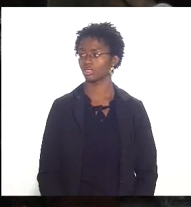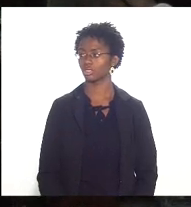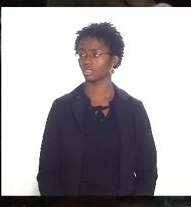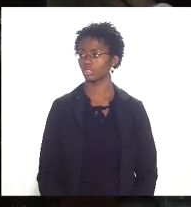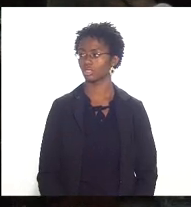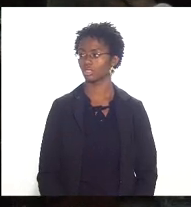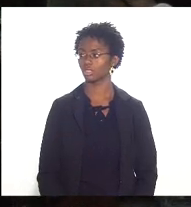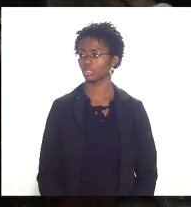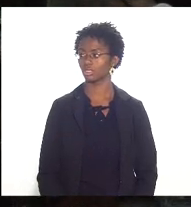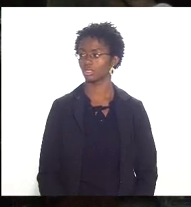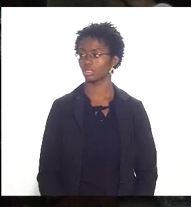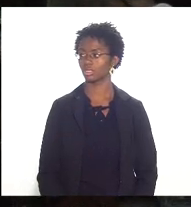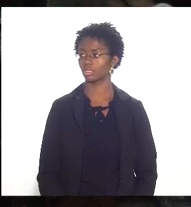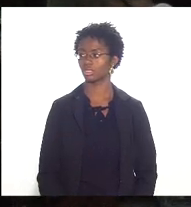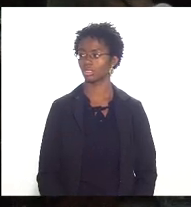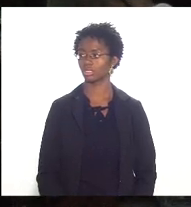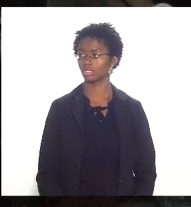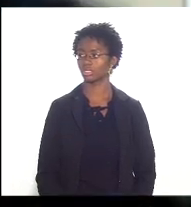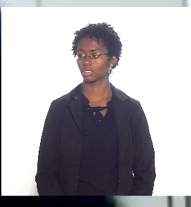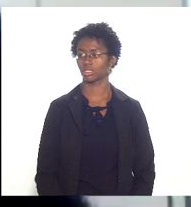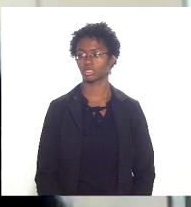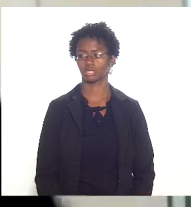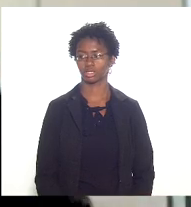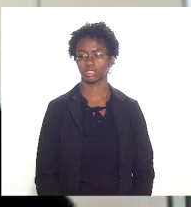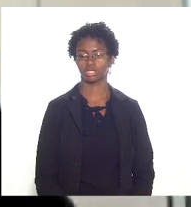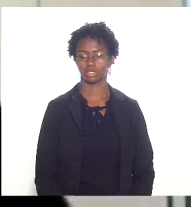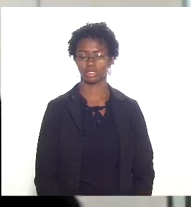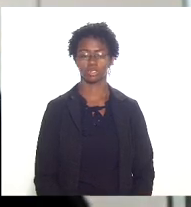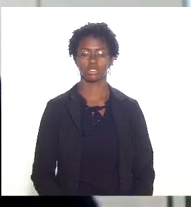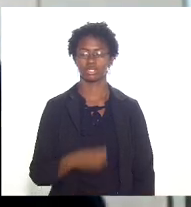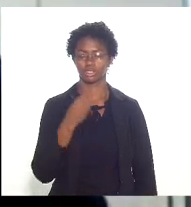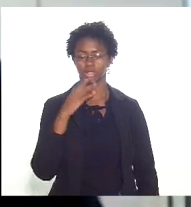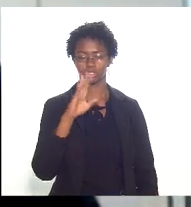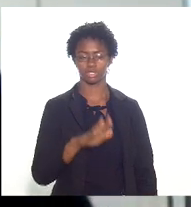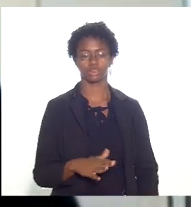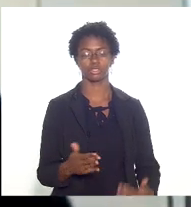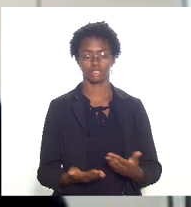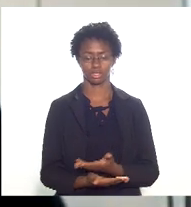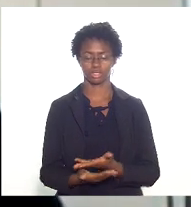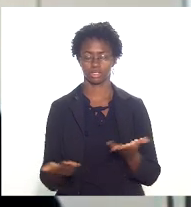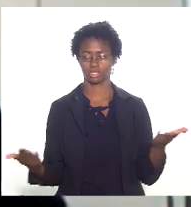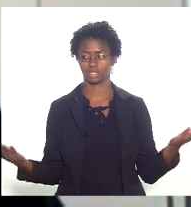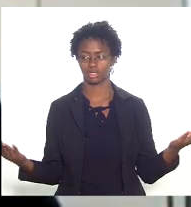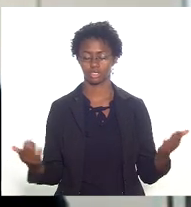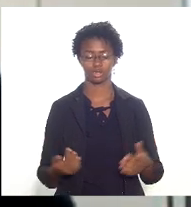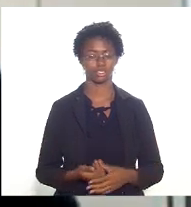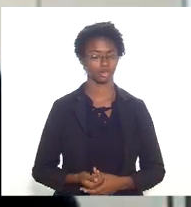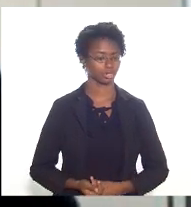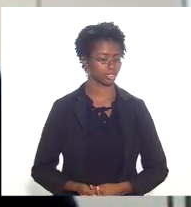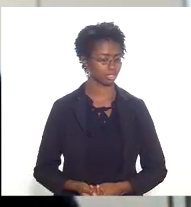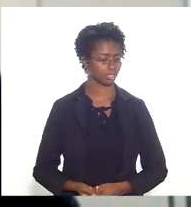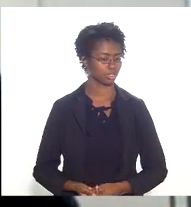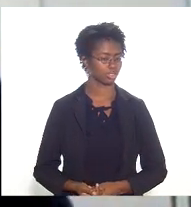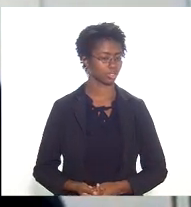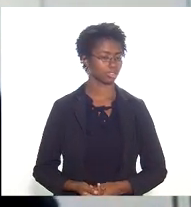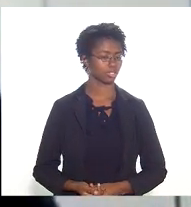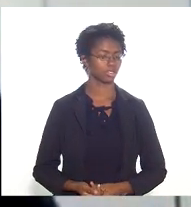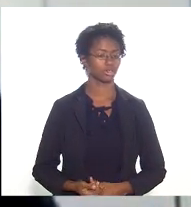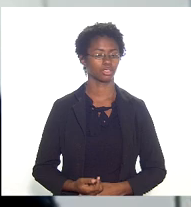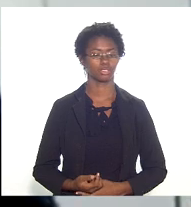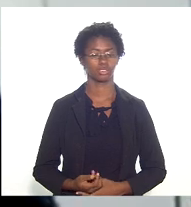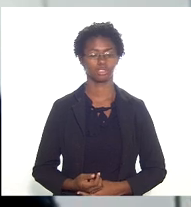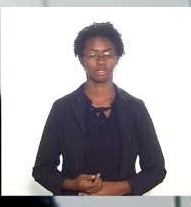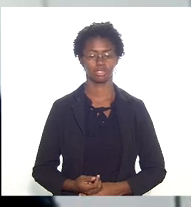o deputado Flávio tarde Presidente Boa tarde deputados e deputadas hoje o projeto de decreto